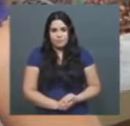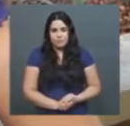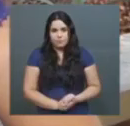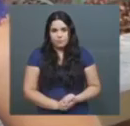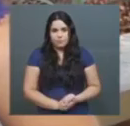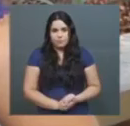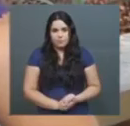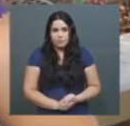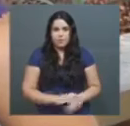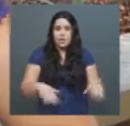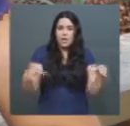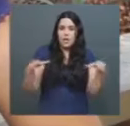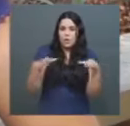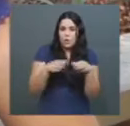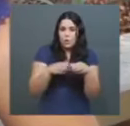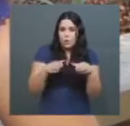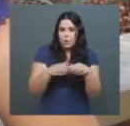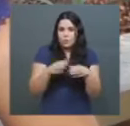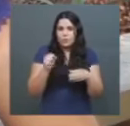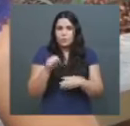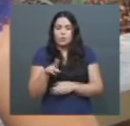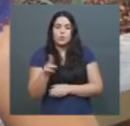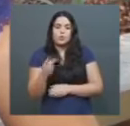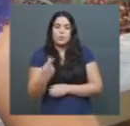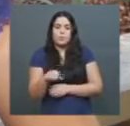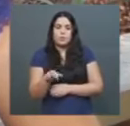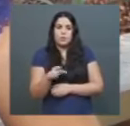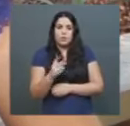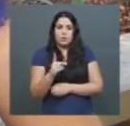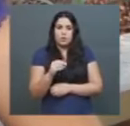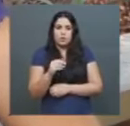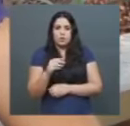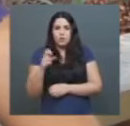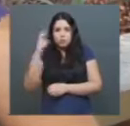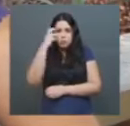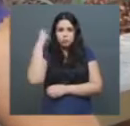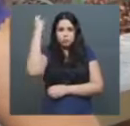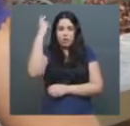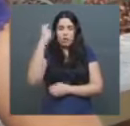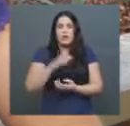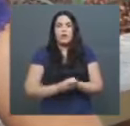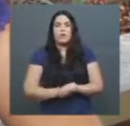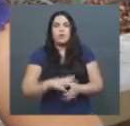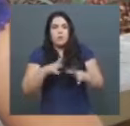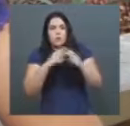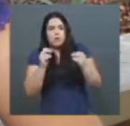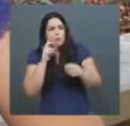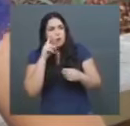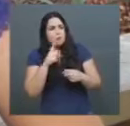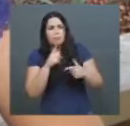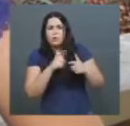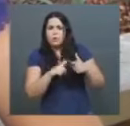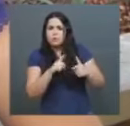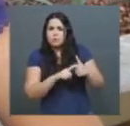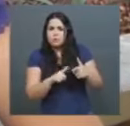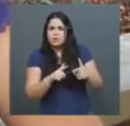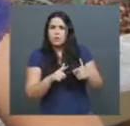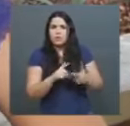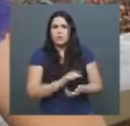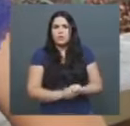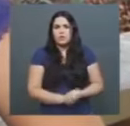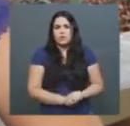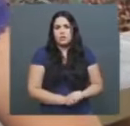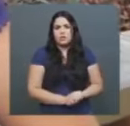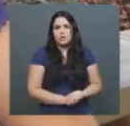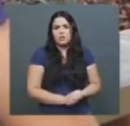sobre um grupo de superdotados nos Estados Unidos, que eles resolvem problemas e situações tipo, que tem a vida de alguém em risco,